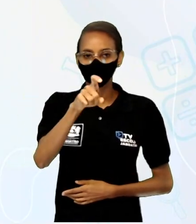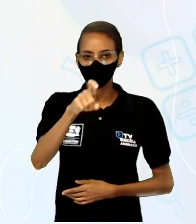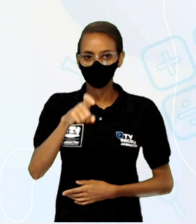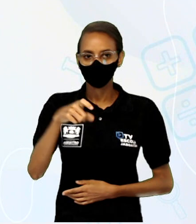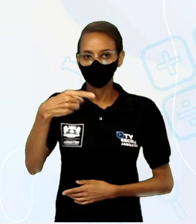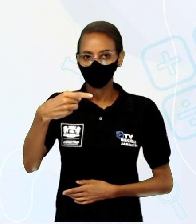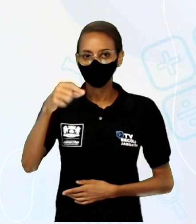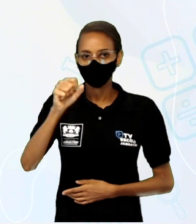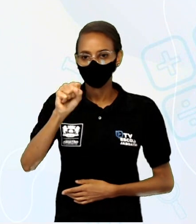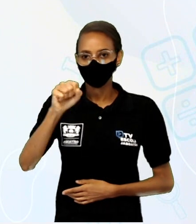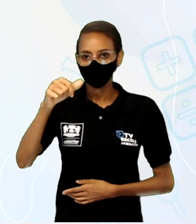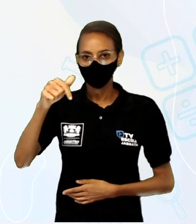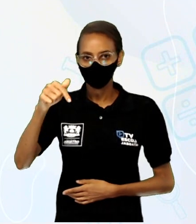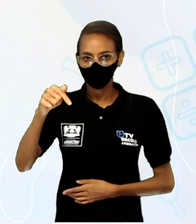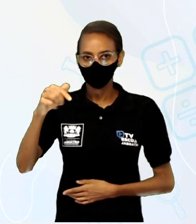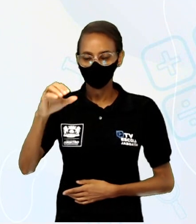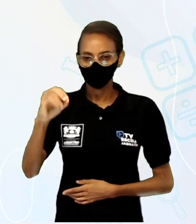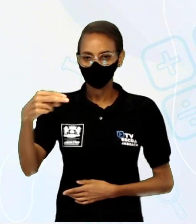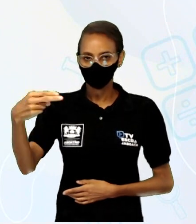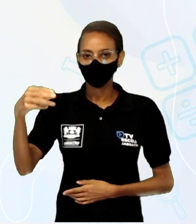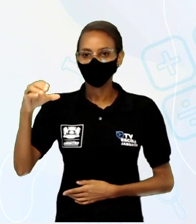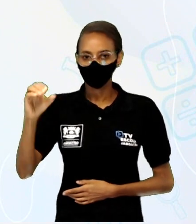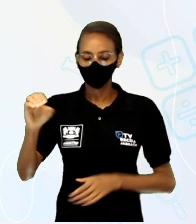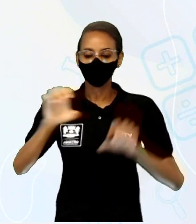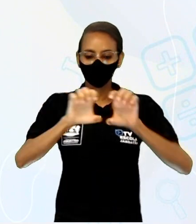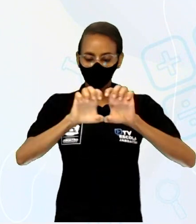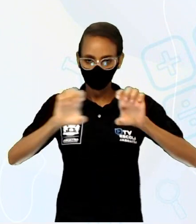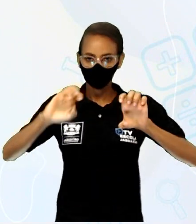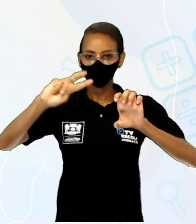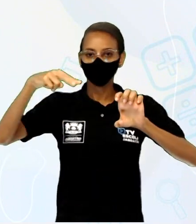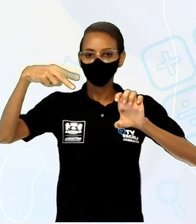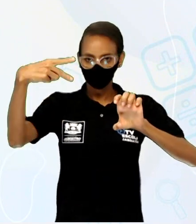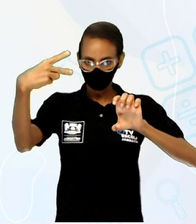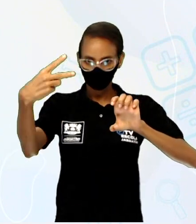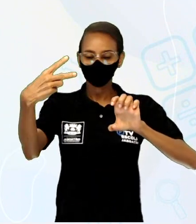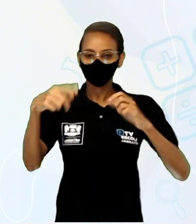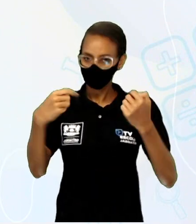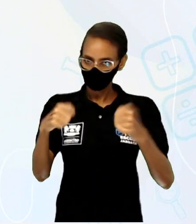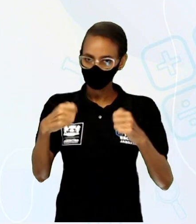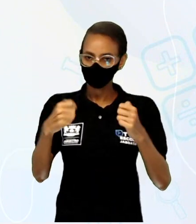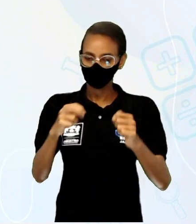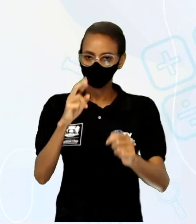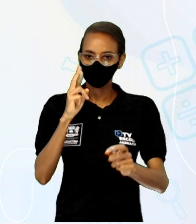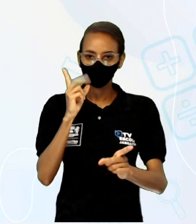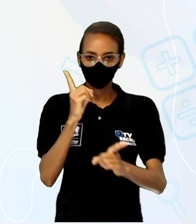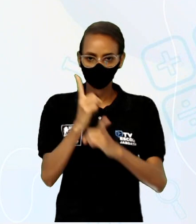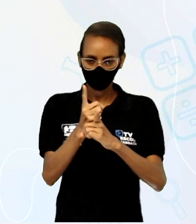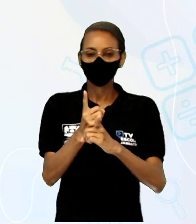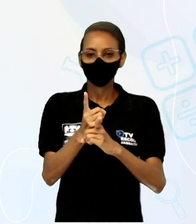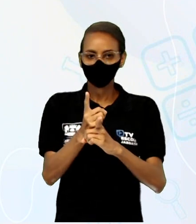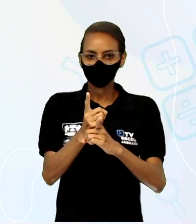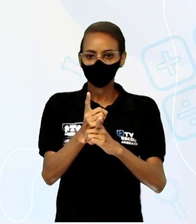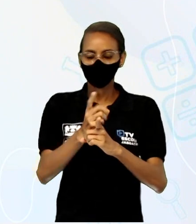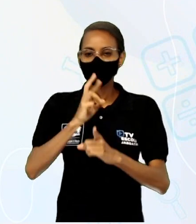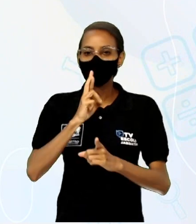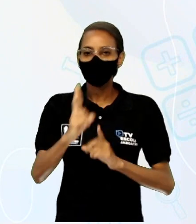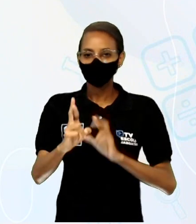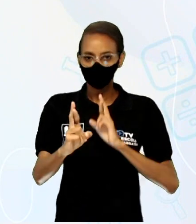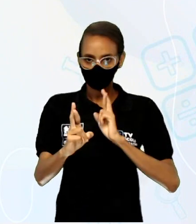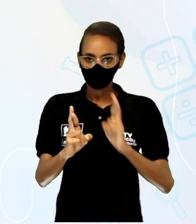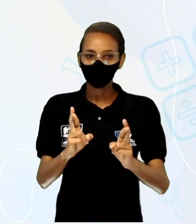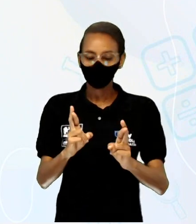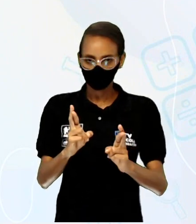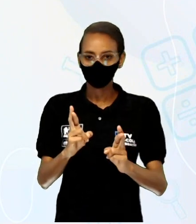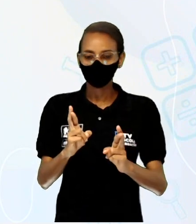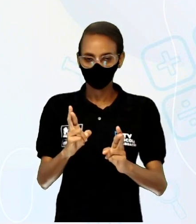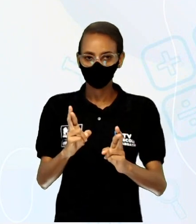a área de um quadrado, como é que eu calculo a área desse quadrado? É só pegar o lado dele, que é o x, e elevar